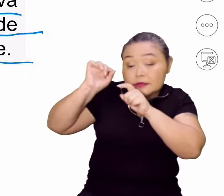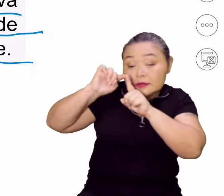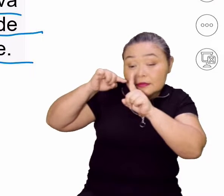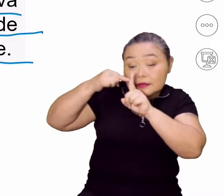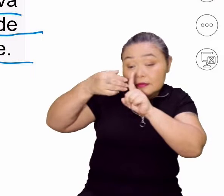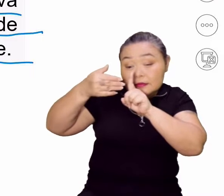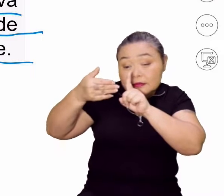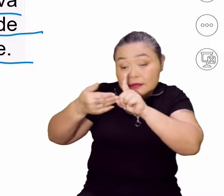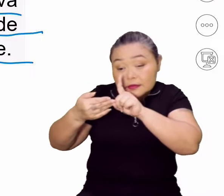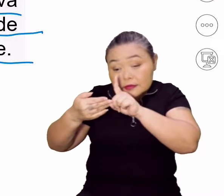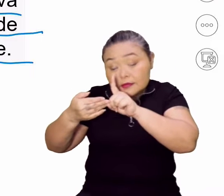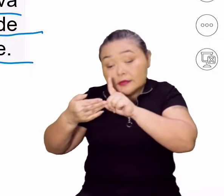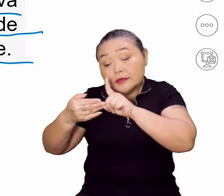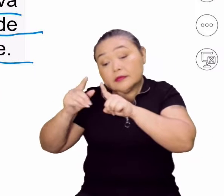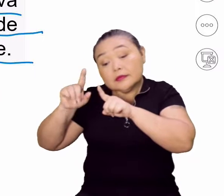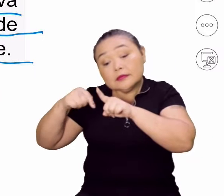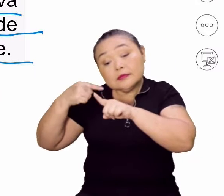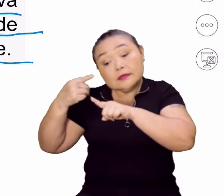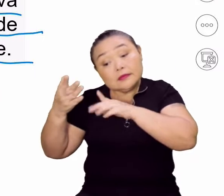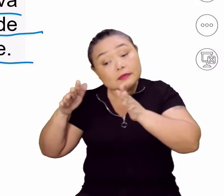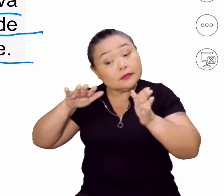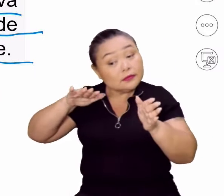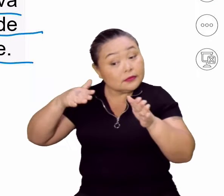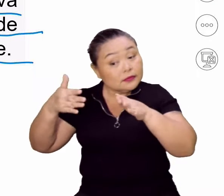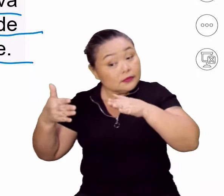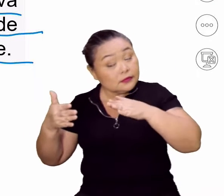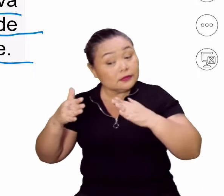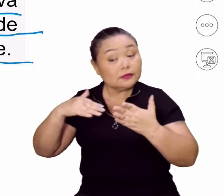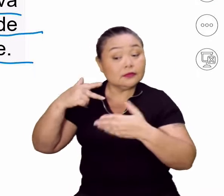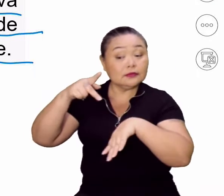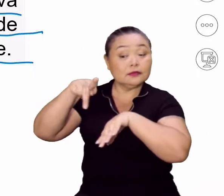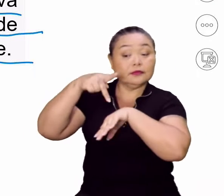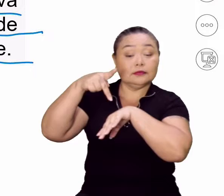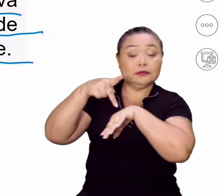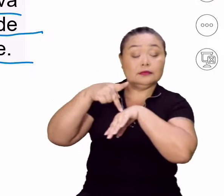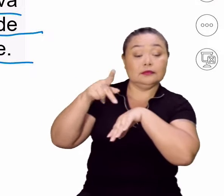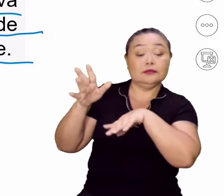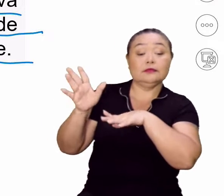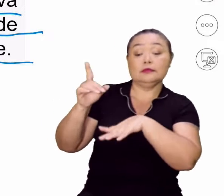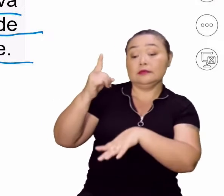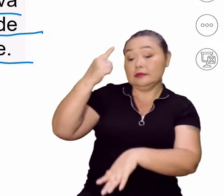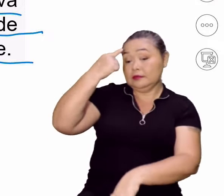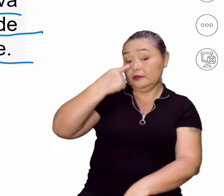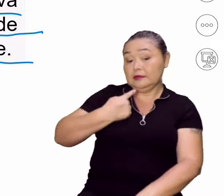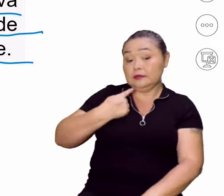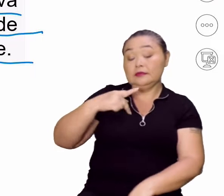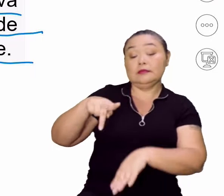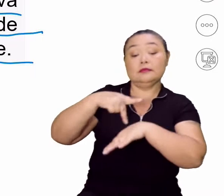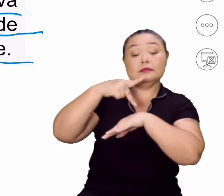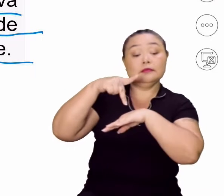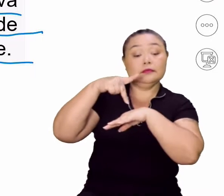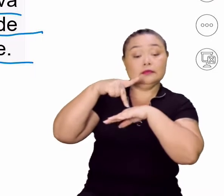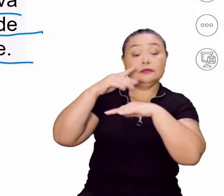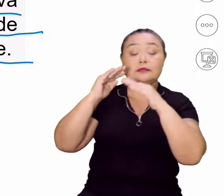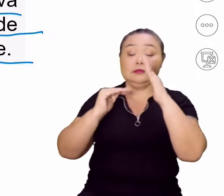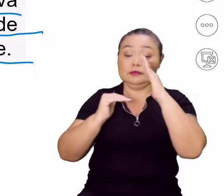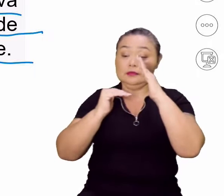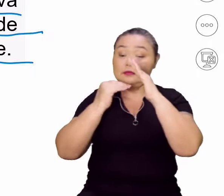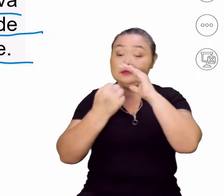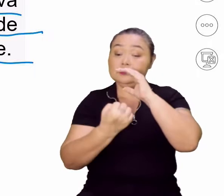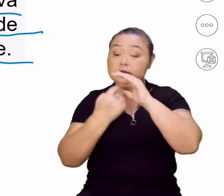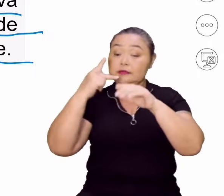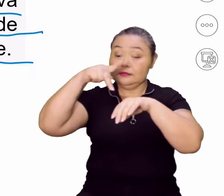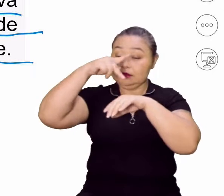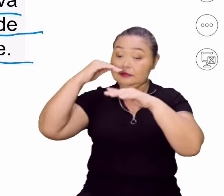de um país jovem para um país adulto. Tá? Esse perfil é de países desenvolvidos e